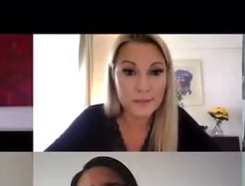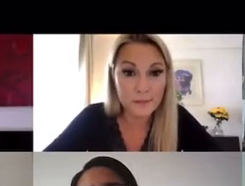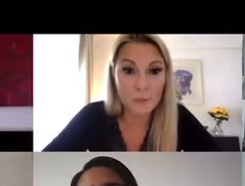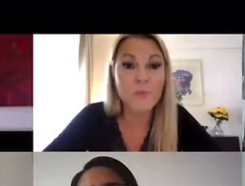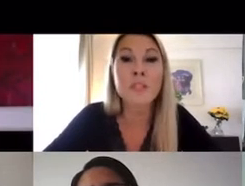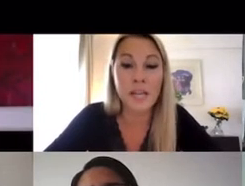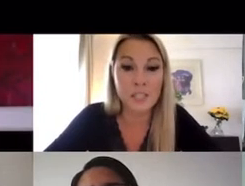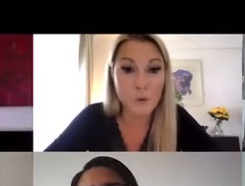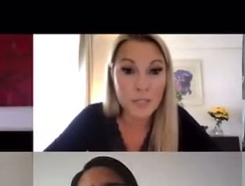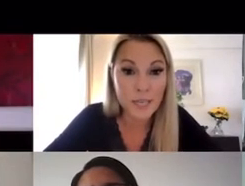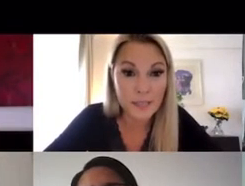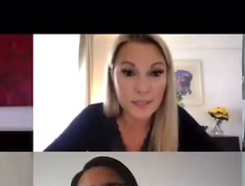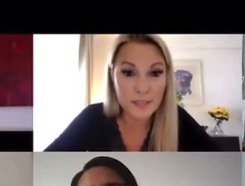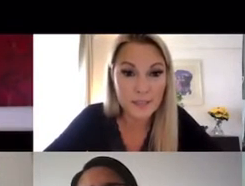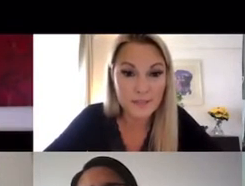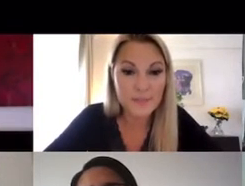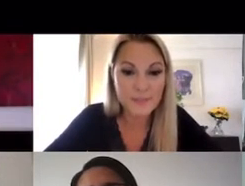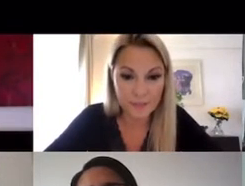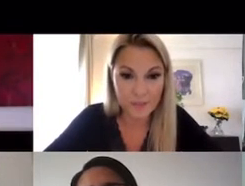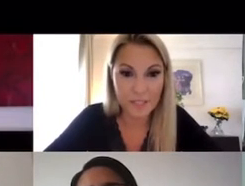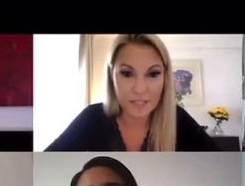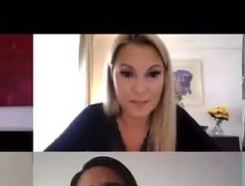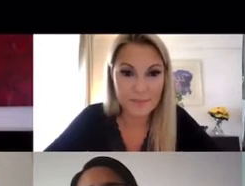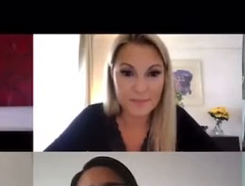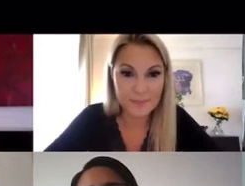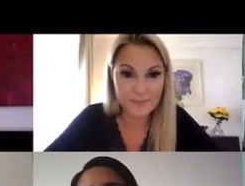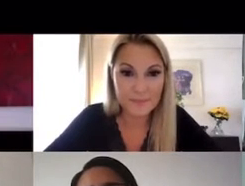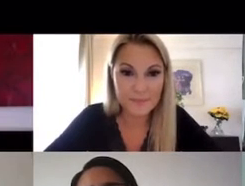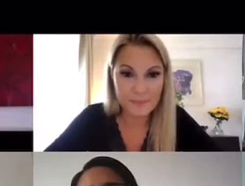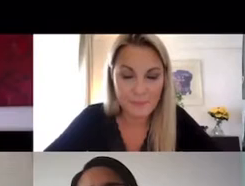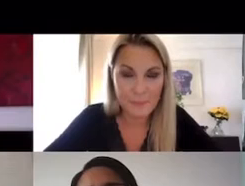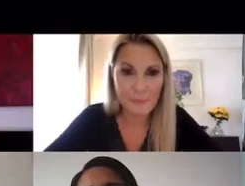outra. Você arranja-me outra. Vamos ver, hein?